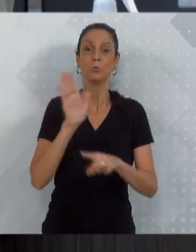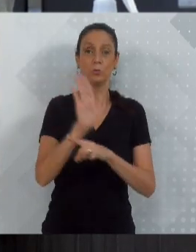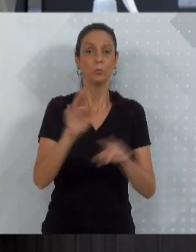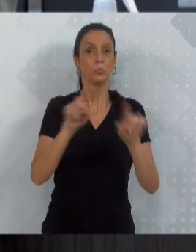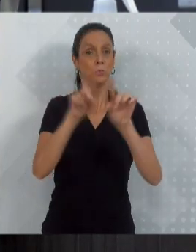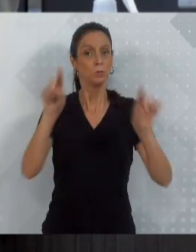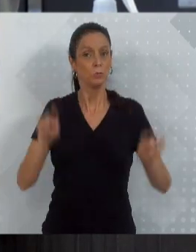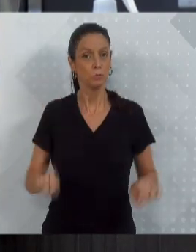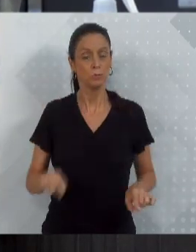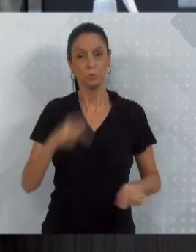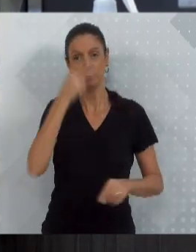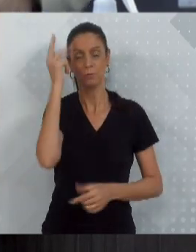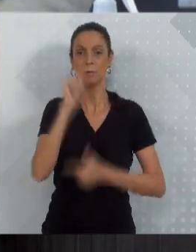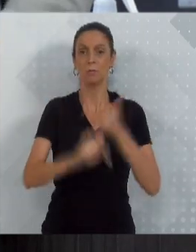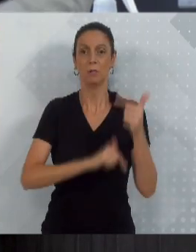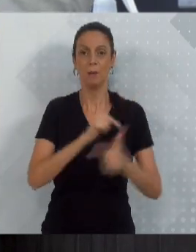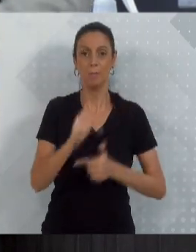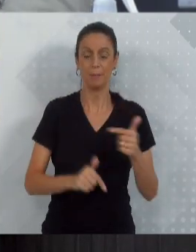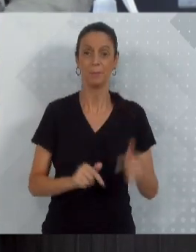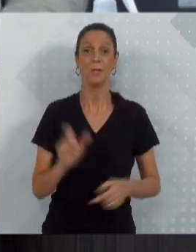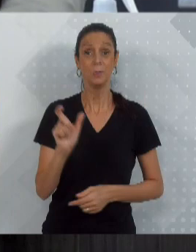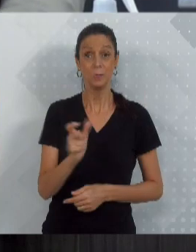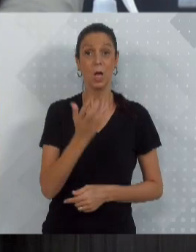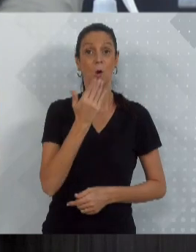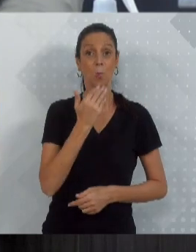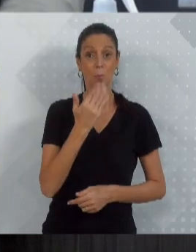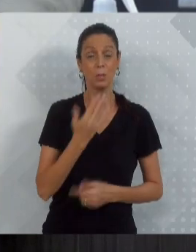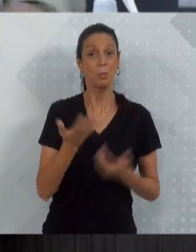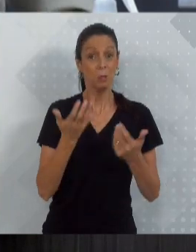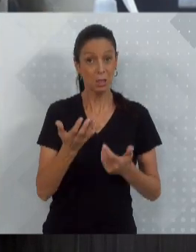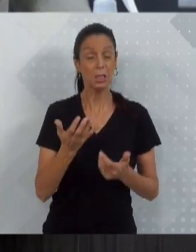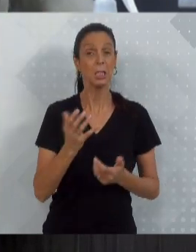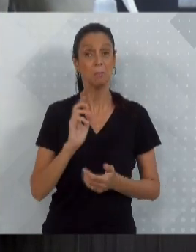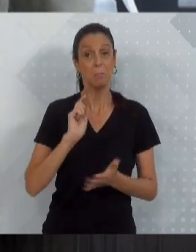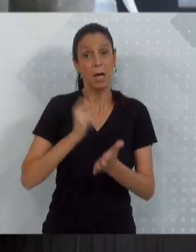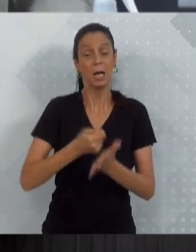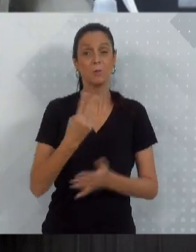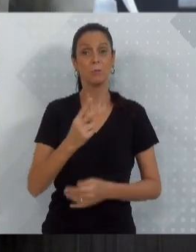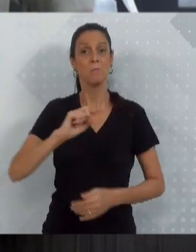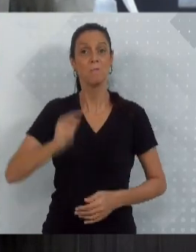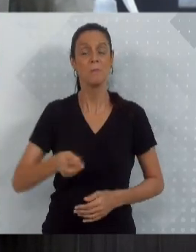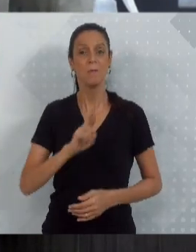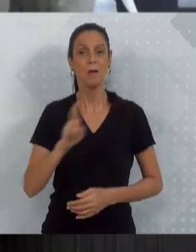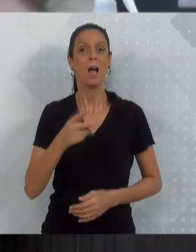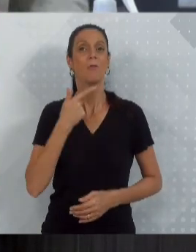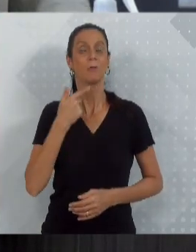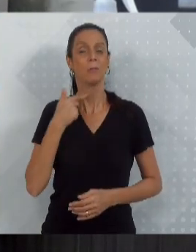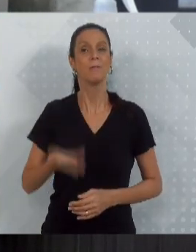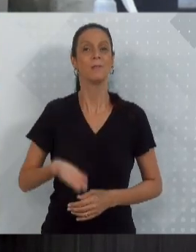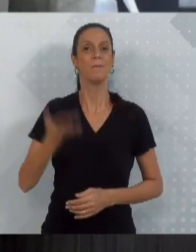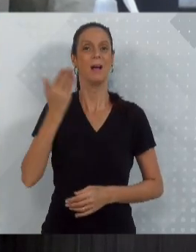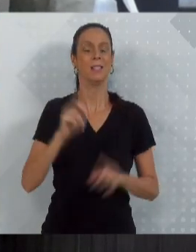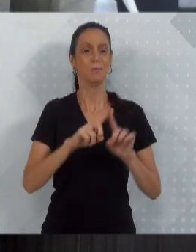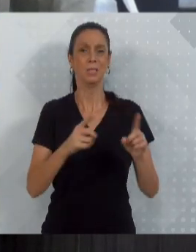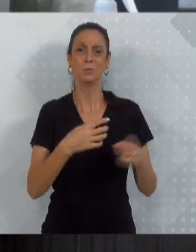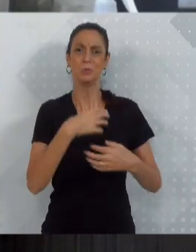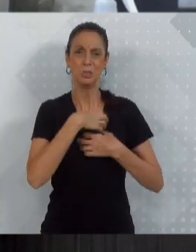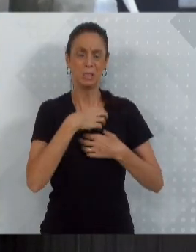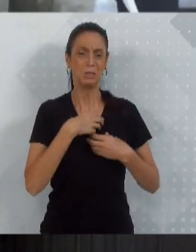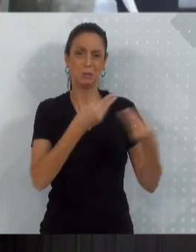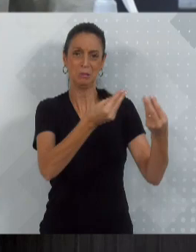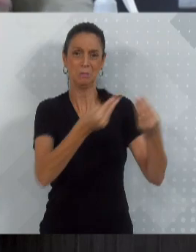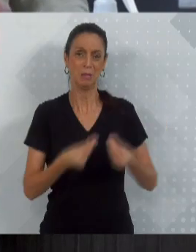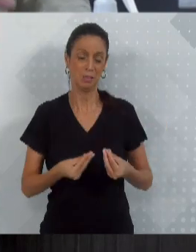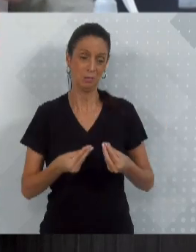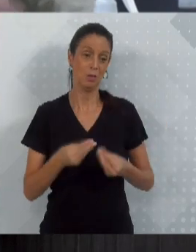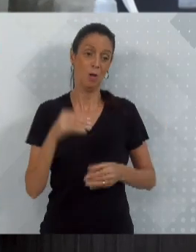dos trabalhadores. Eu queria o vale alimentação de R$2.000, se fosse possível. Eu queria muito mais do que aquilo que foi ofertado. Agora, a condição que se trouxe foi aquela. Entre votar